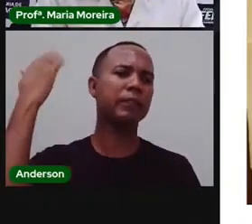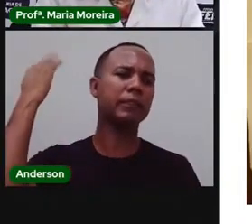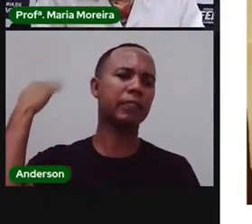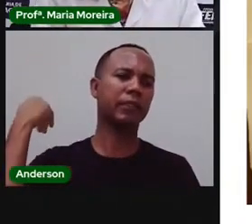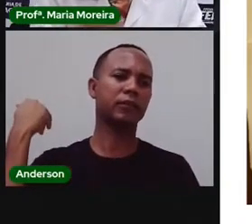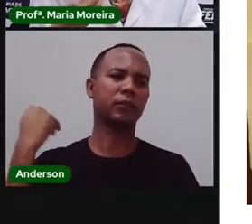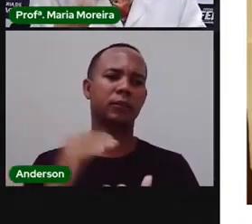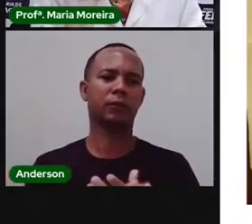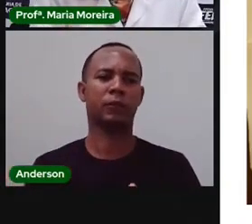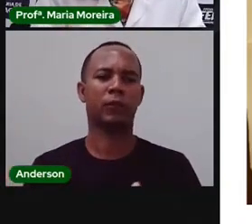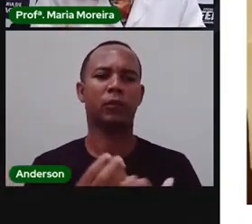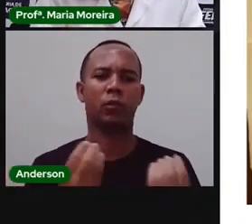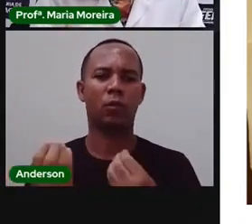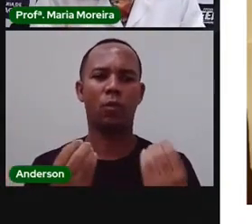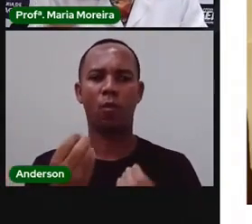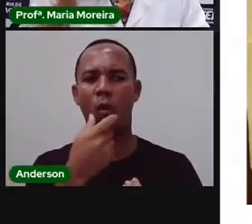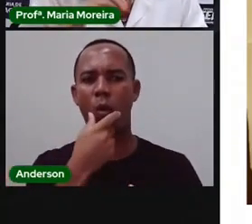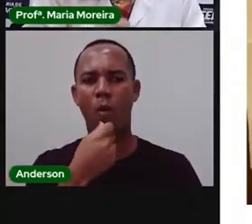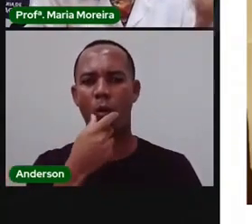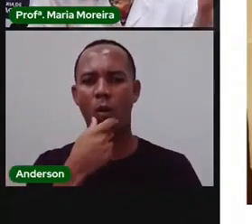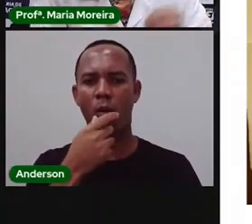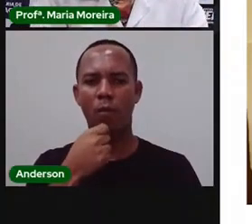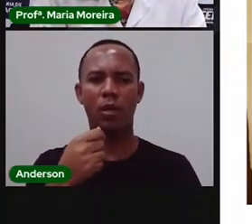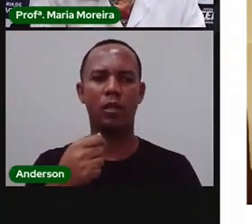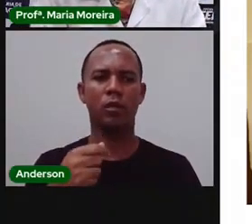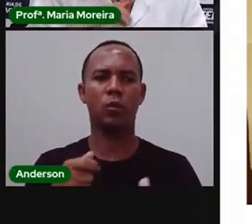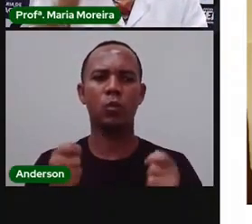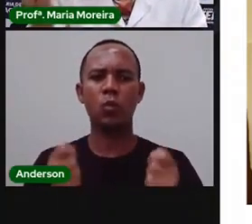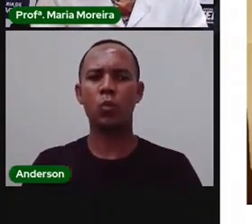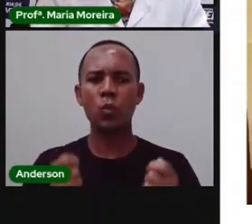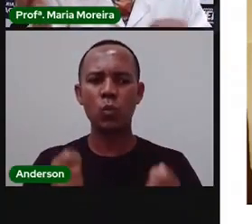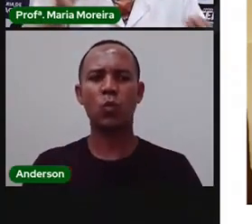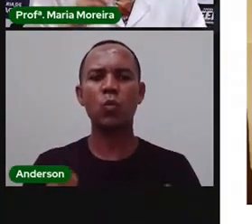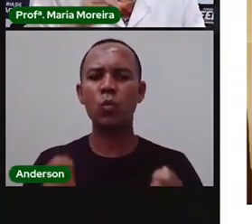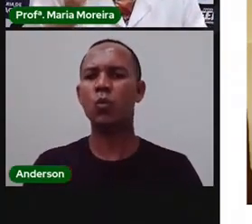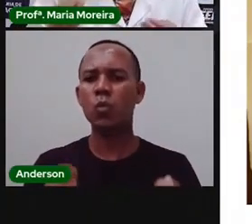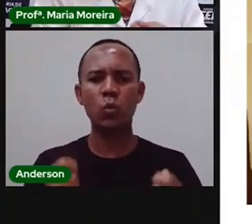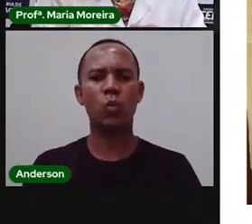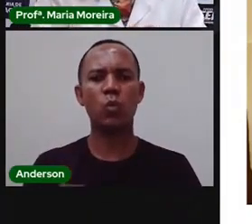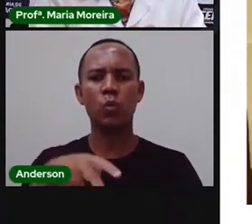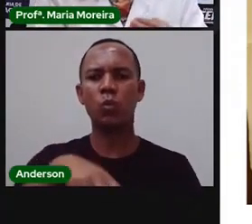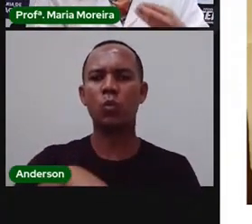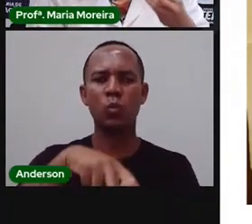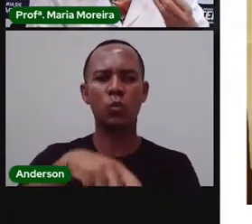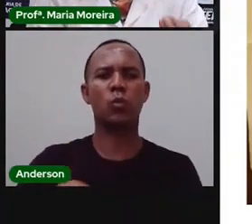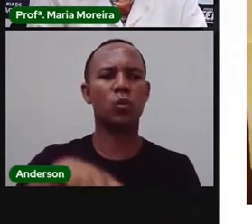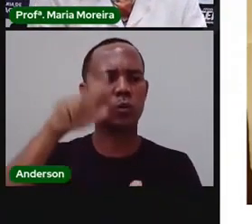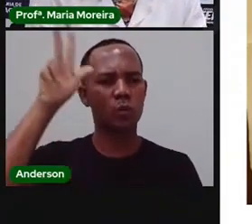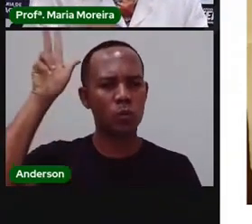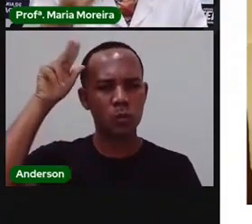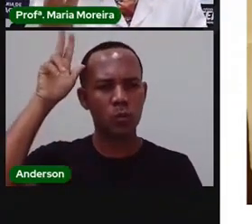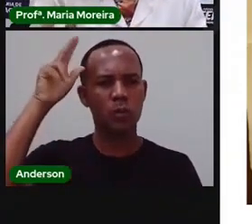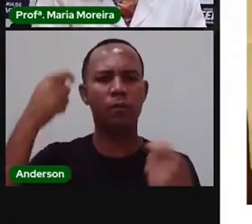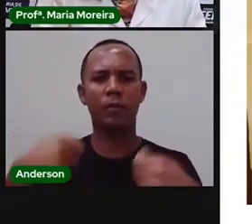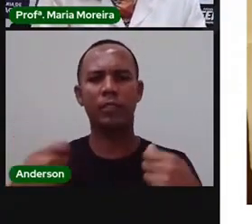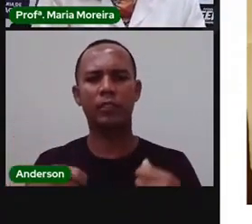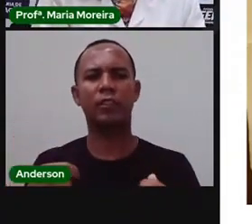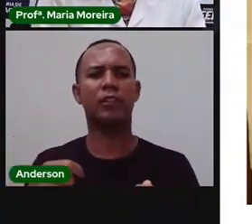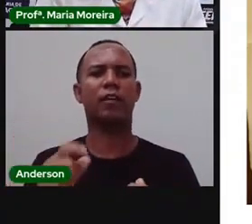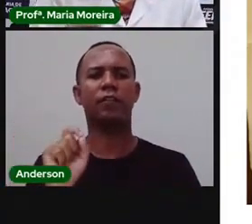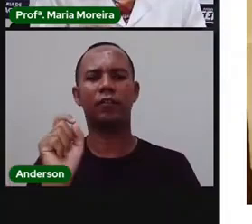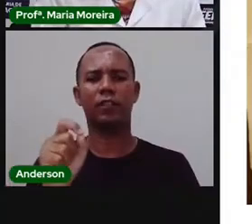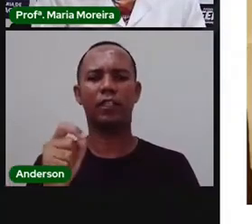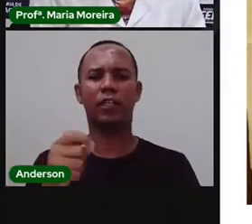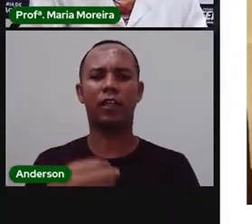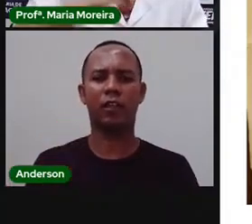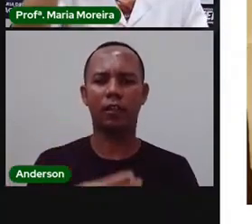da nossa cidade, existiam esses vaqueiros, que acabavam também levando o quê? Correspondências, comunicações,